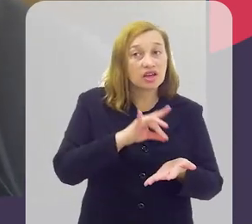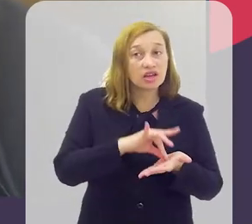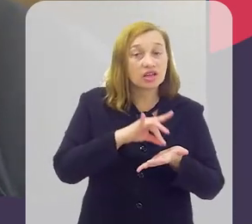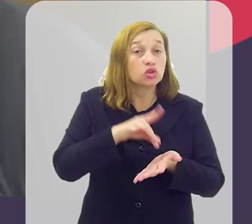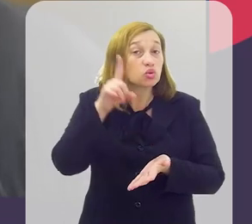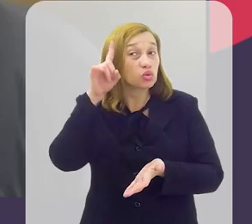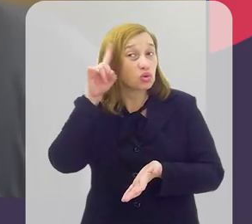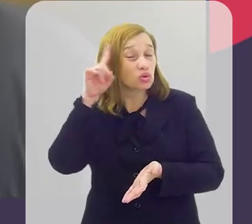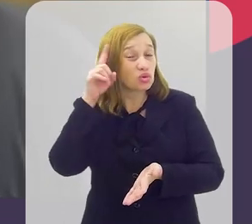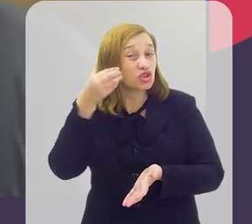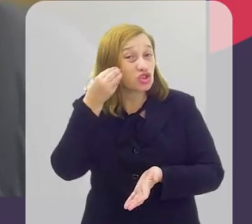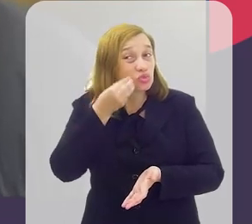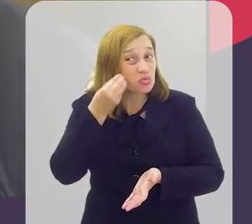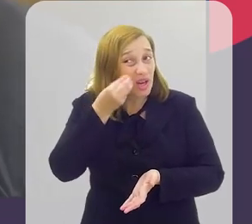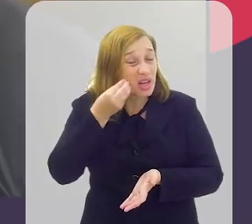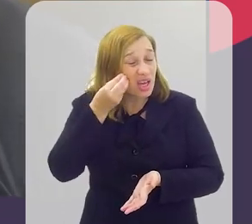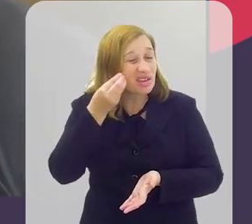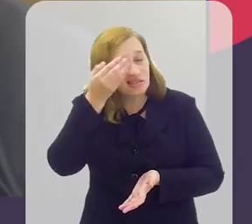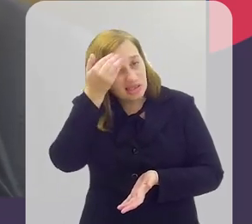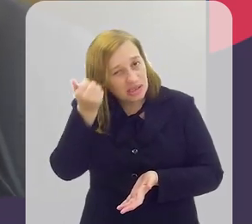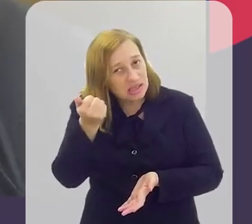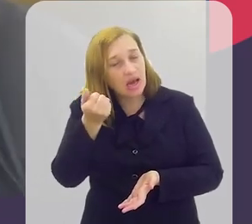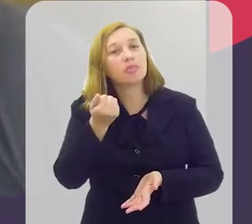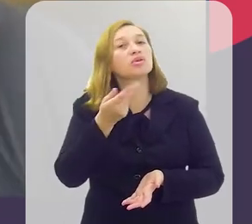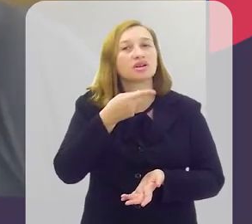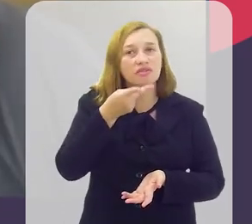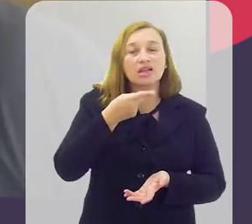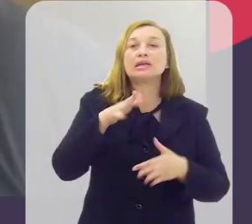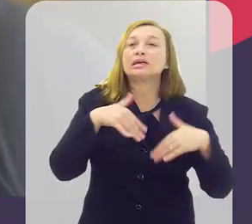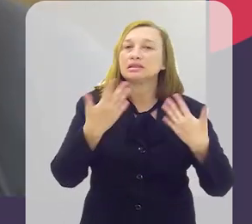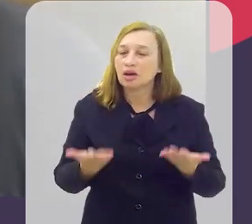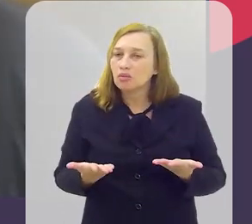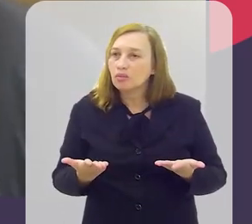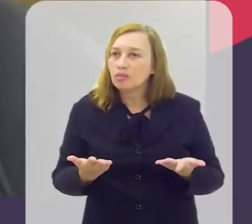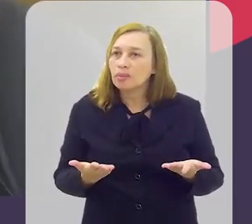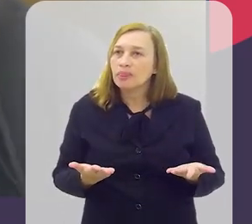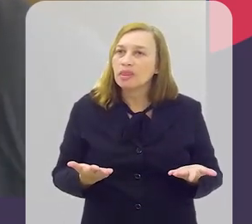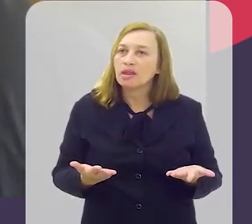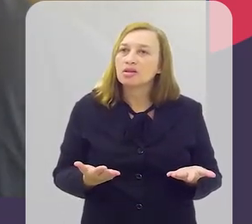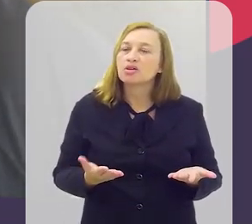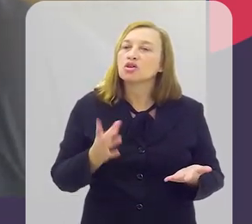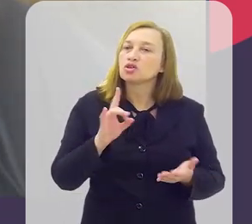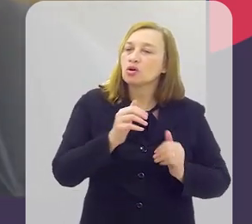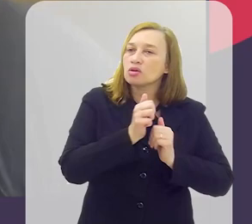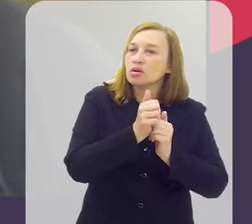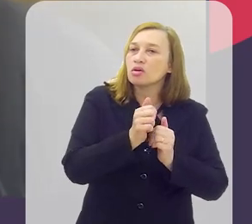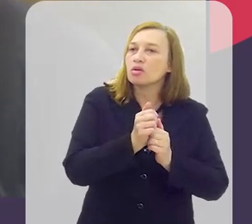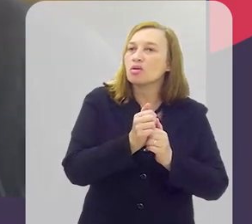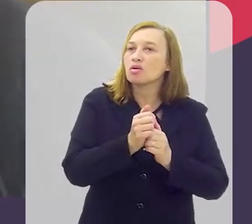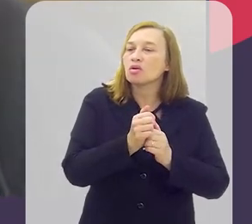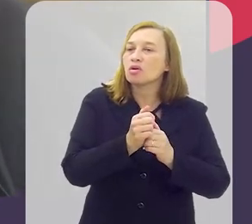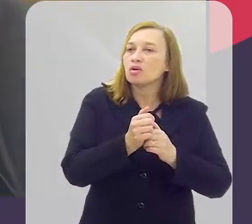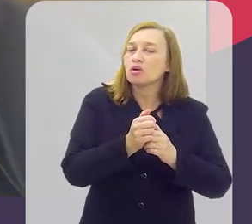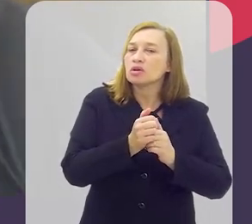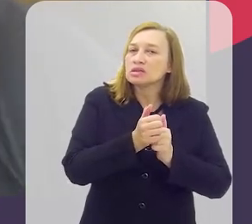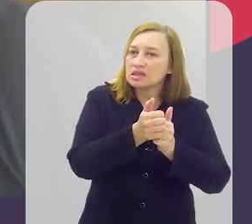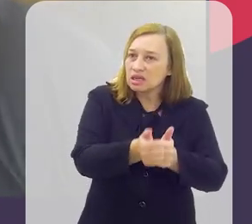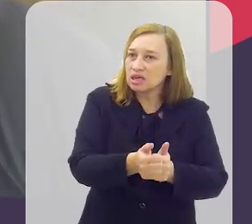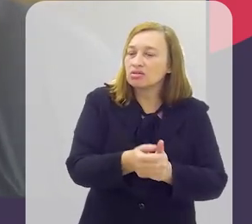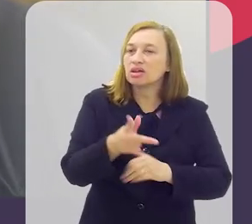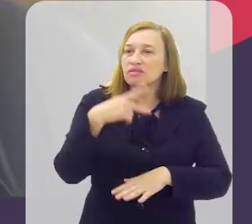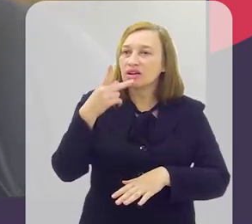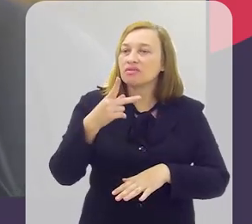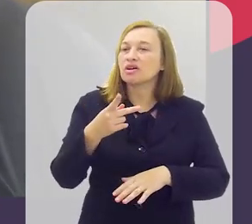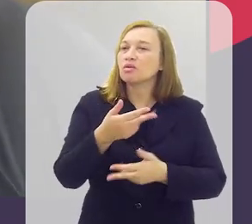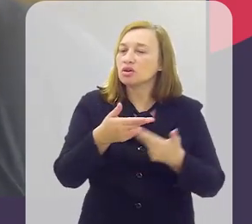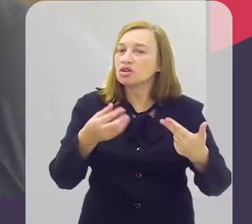eles realmente vivem o dia a dia e sabem do que estão falando. Então, assim, basta seguir o que eles estão falando, que eu